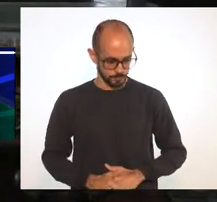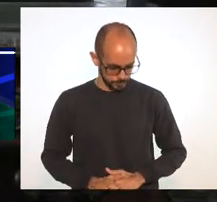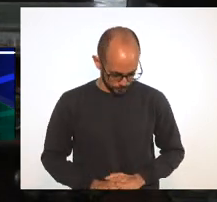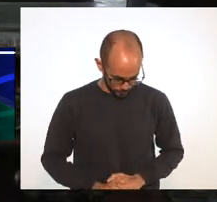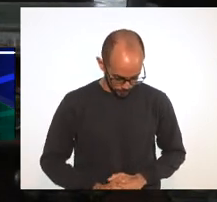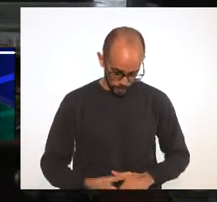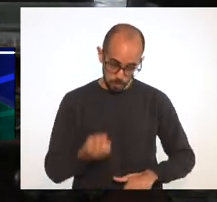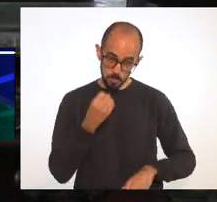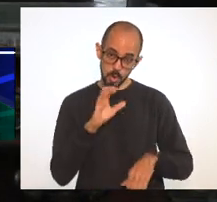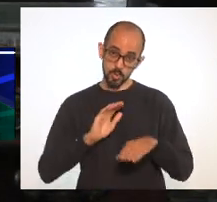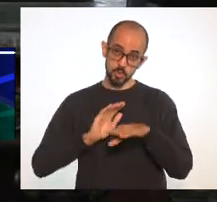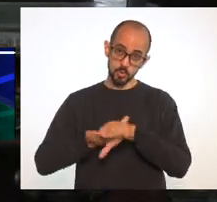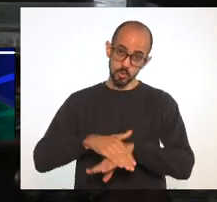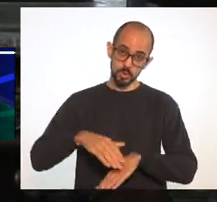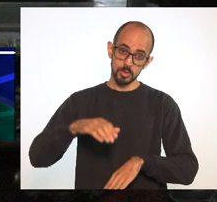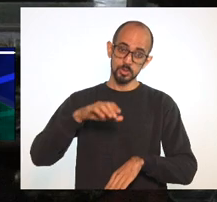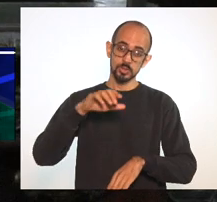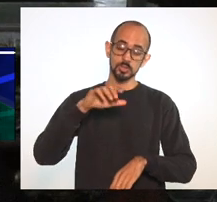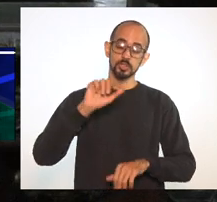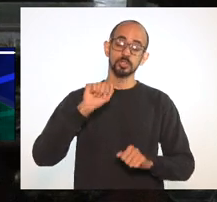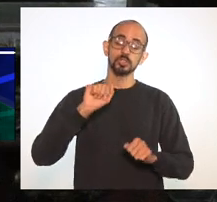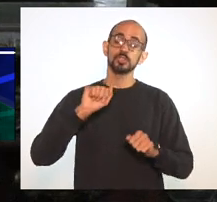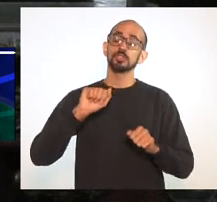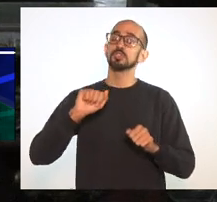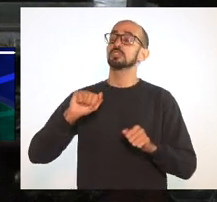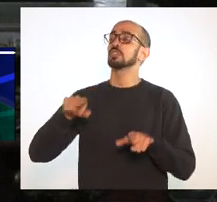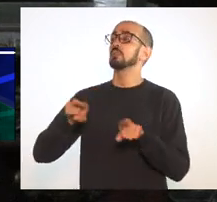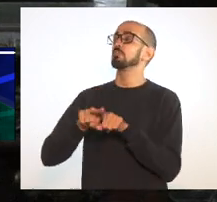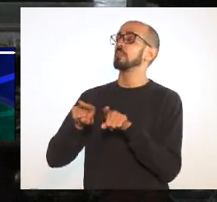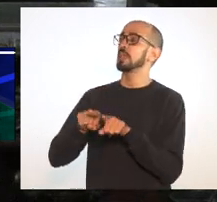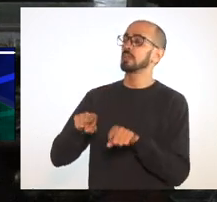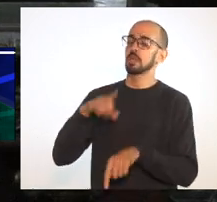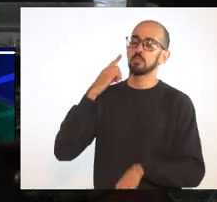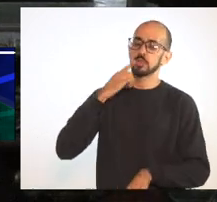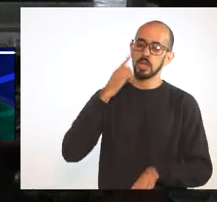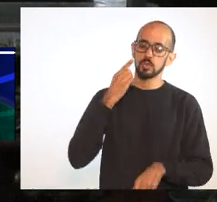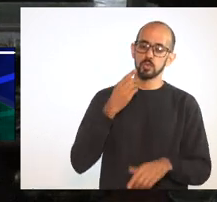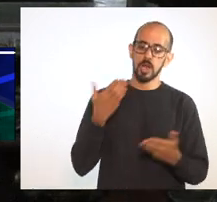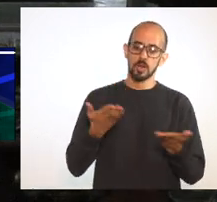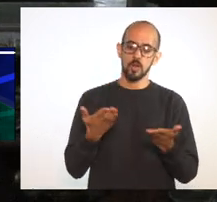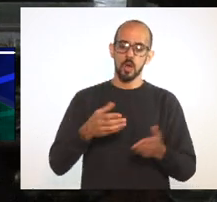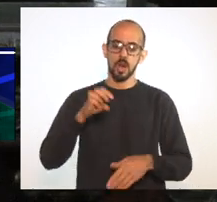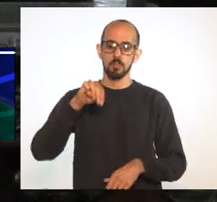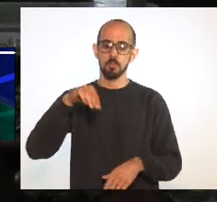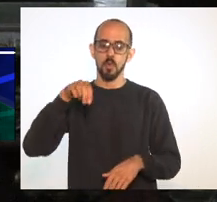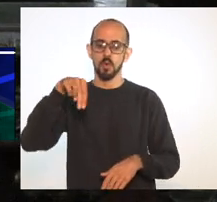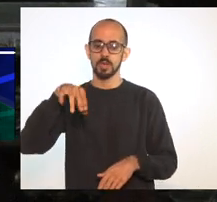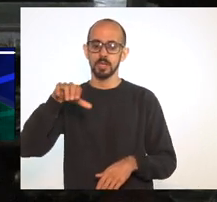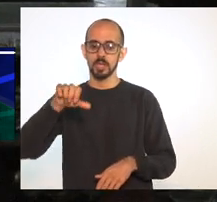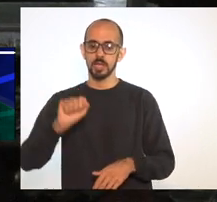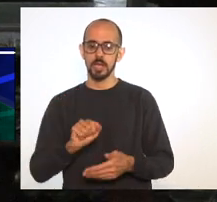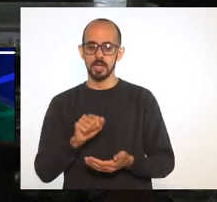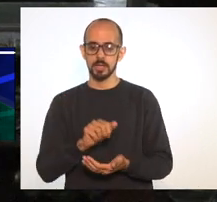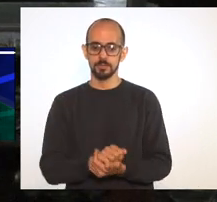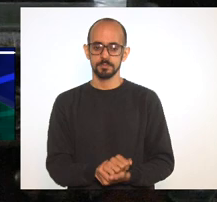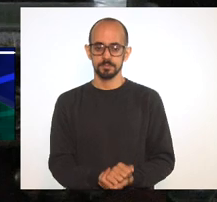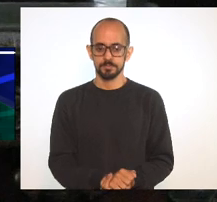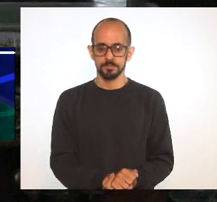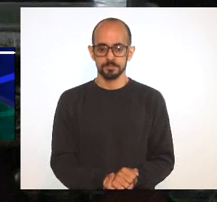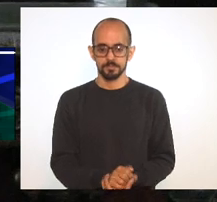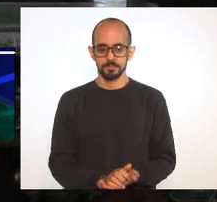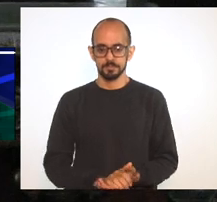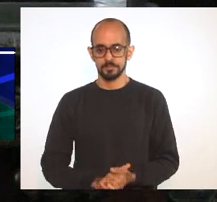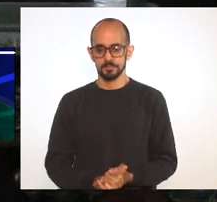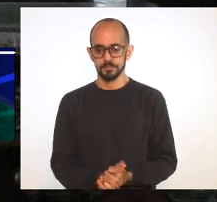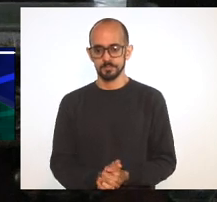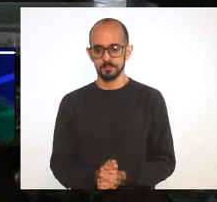noite, deputado Mink. Eu passo a palavra, então, à deputada Mônica Francisco. Voltou ou não?